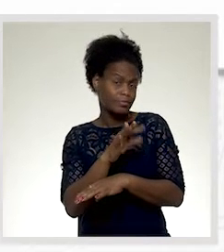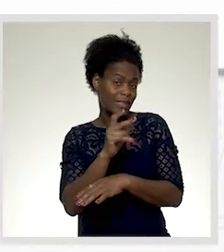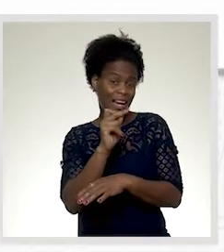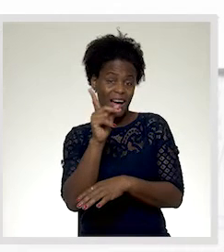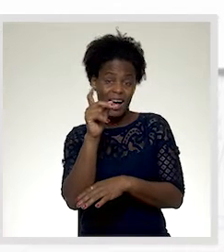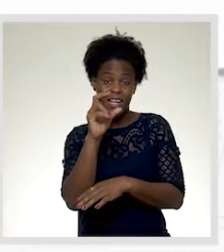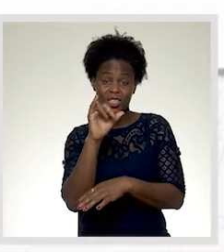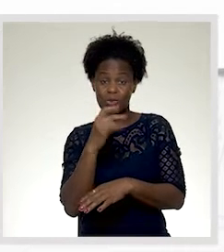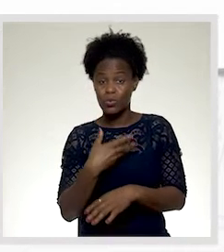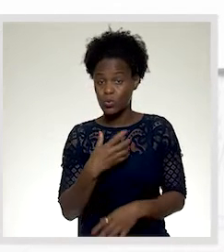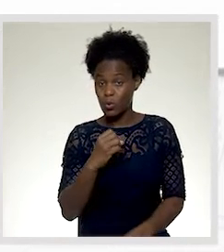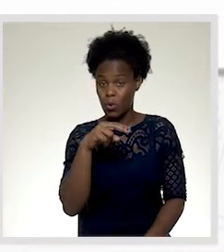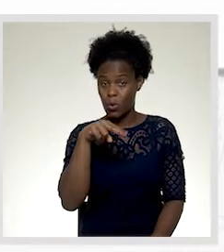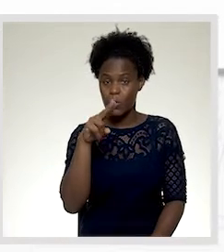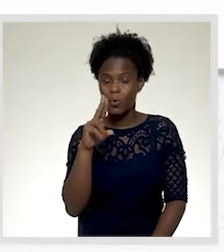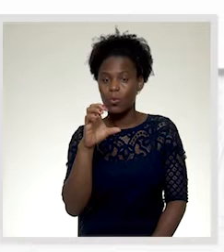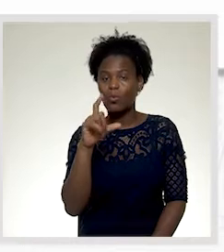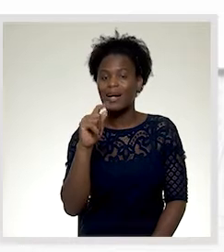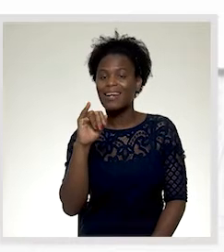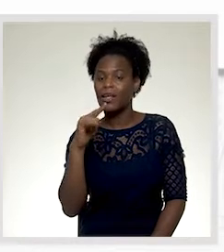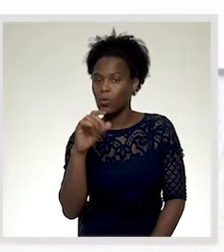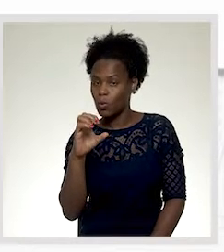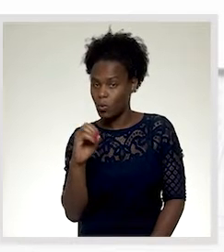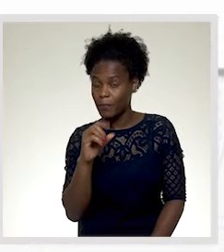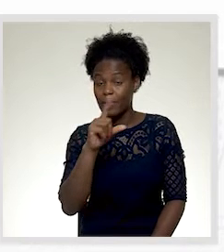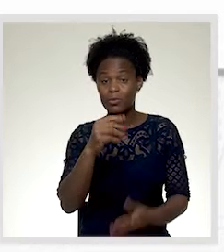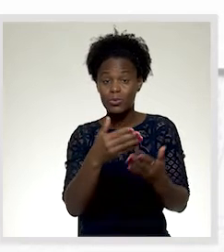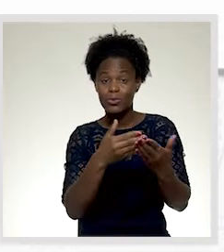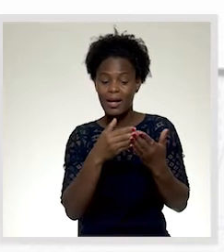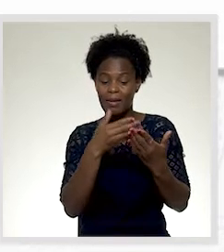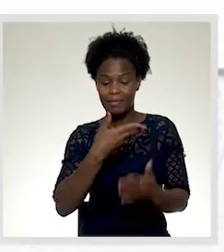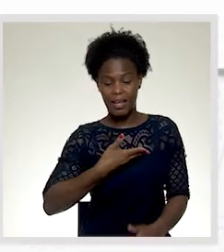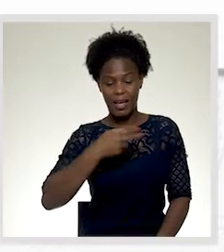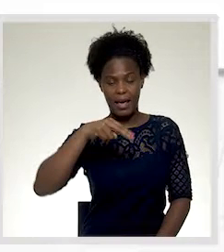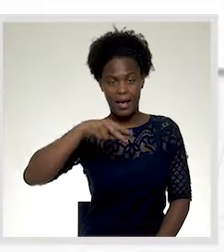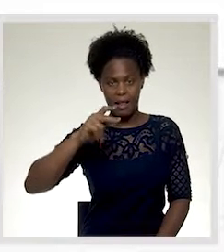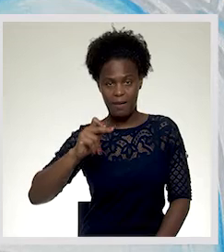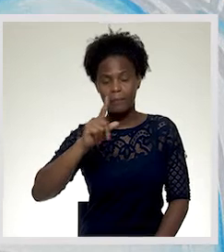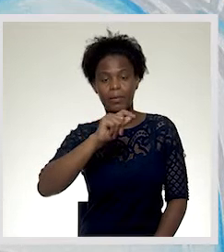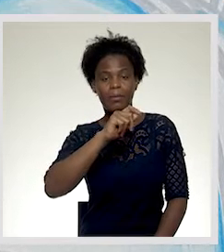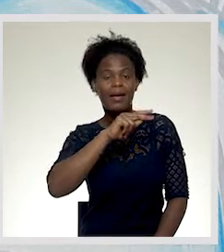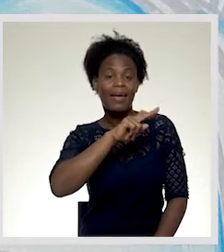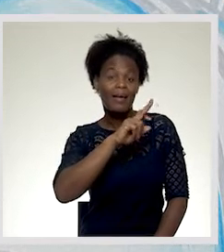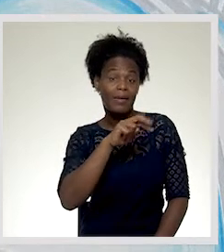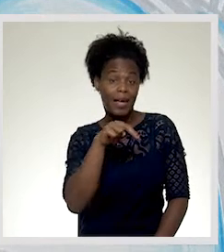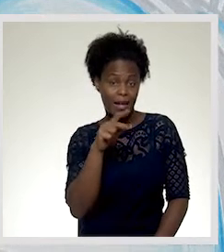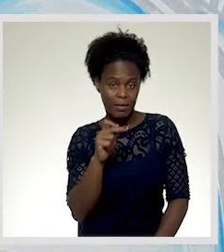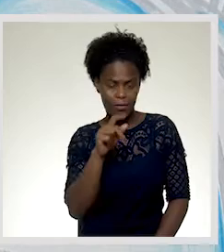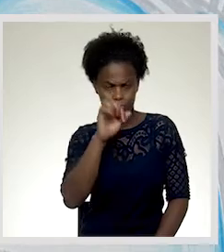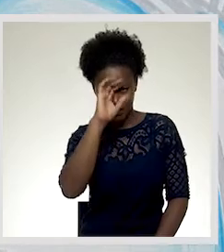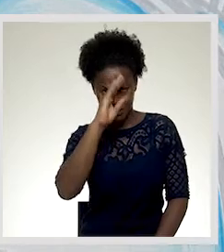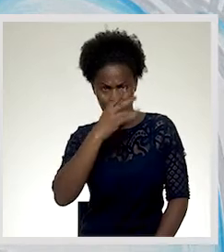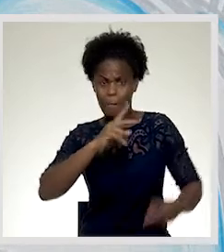dos ácidos nucleicos e estudar o DNA e o RNA. No entanto, como vocês já sabem,